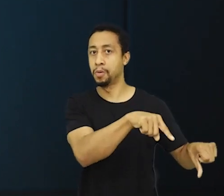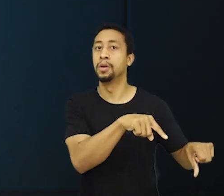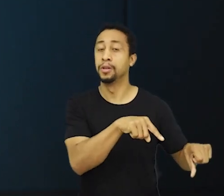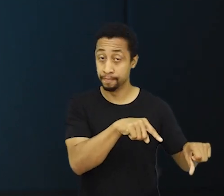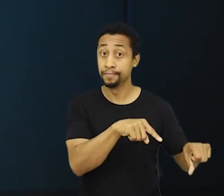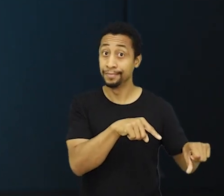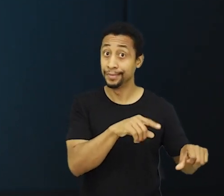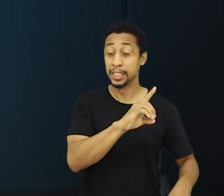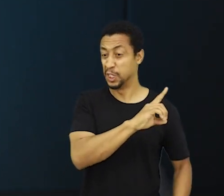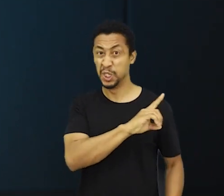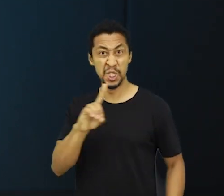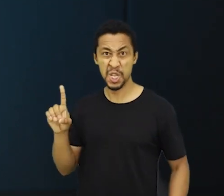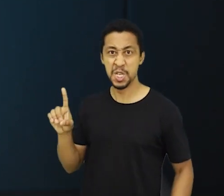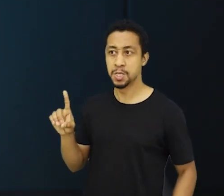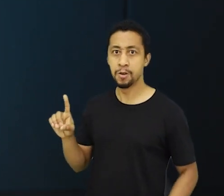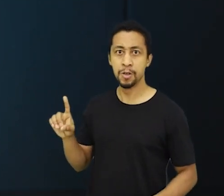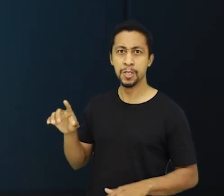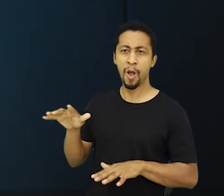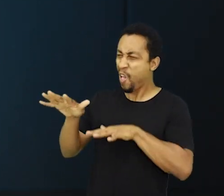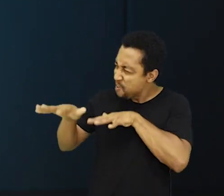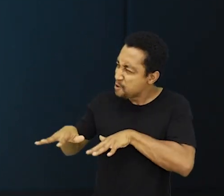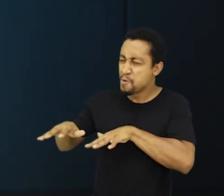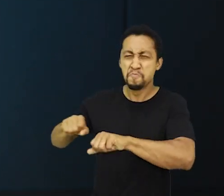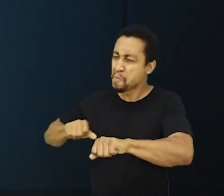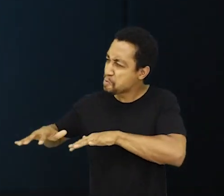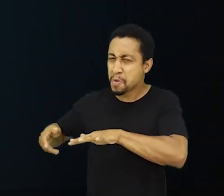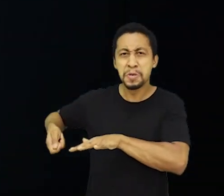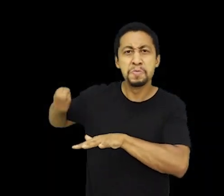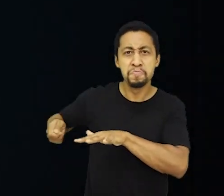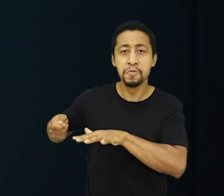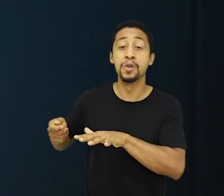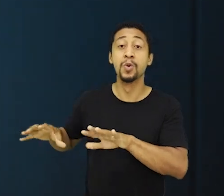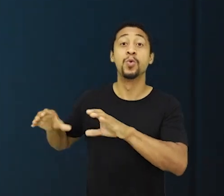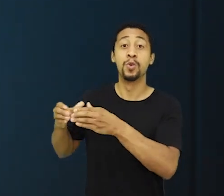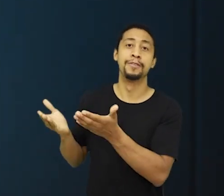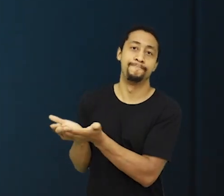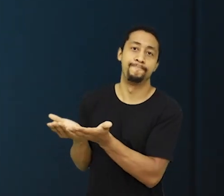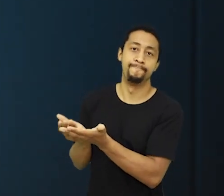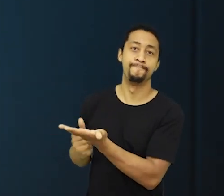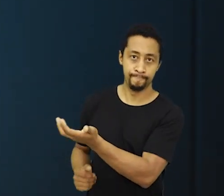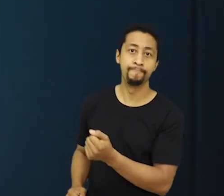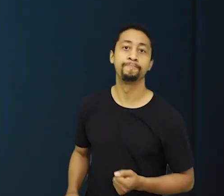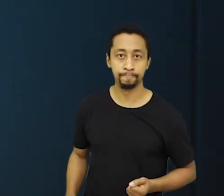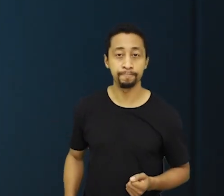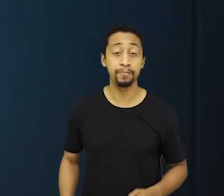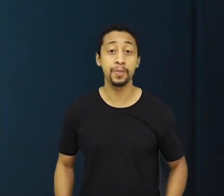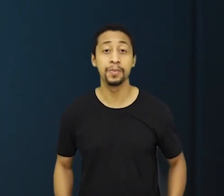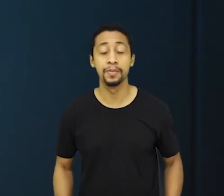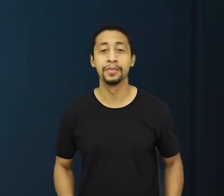e de uma direita fanática, radical e evangélica. Eu vou usar suas palavras